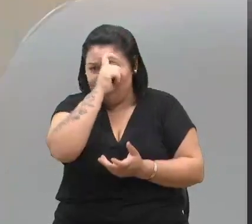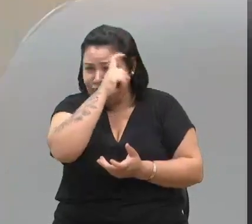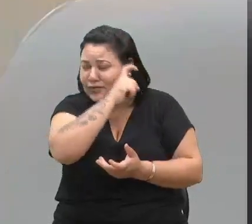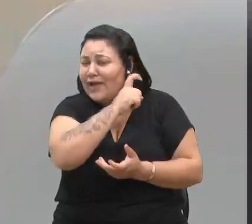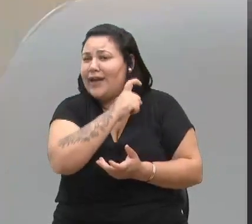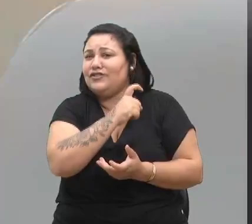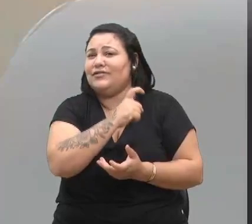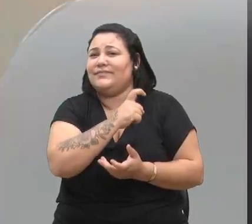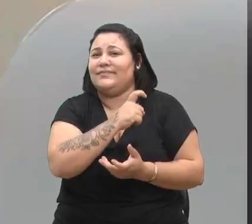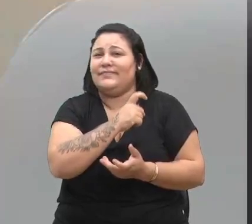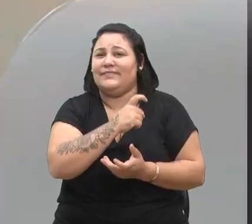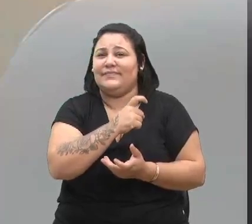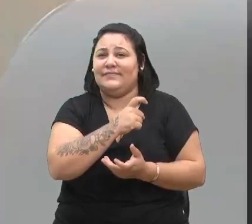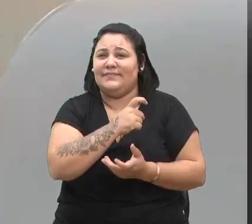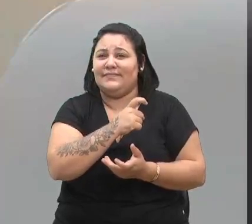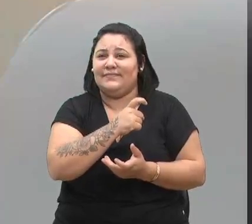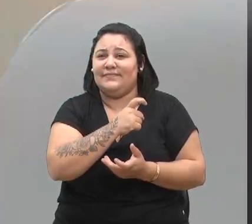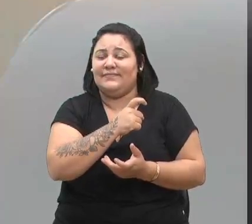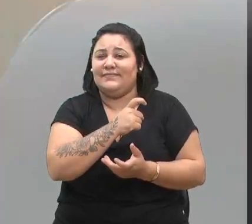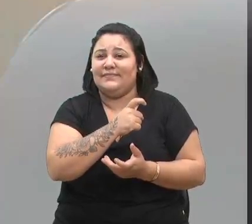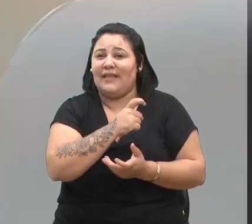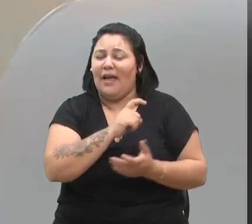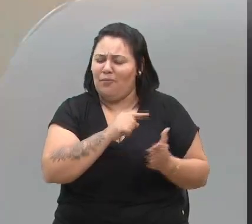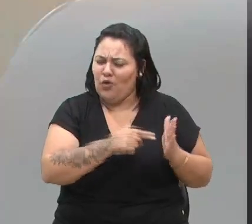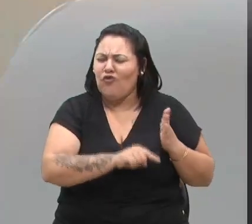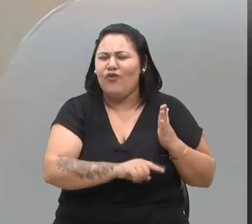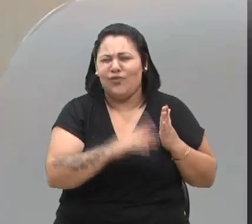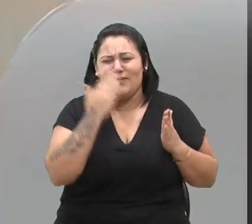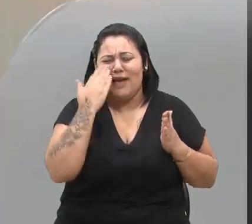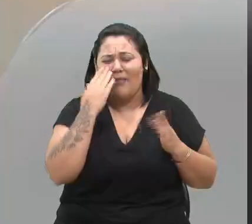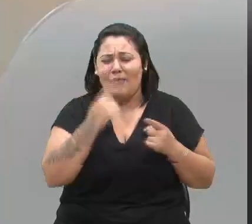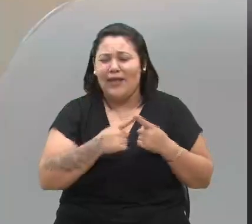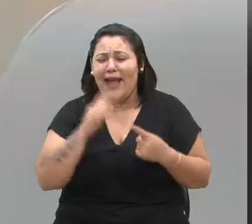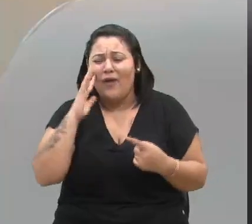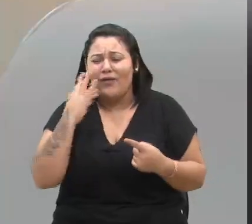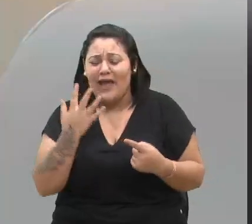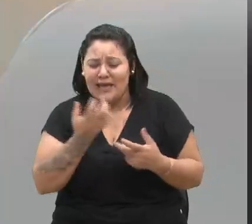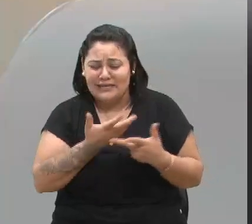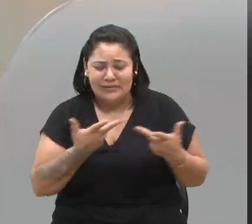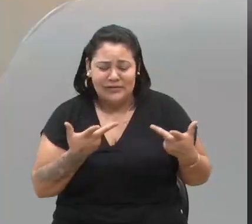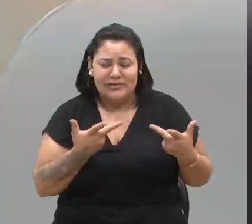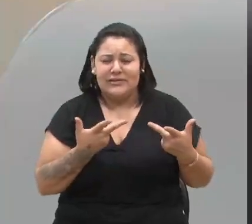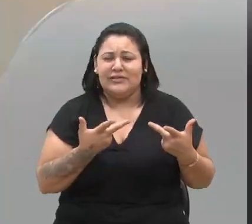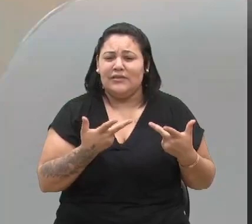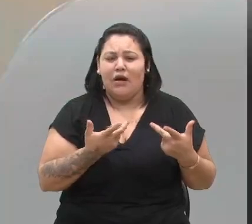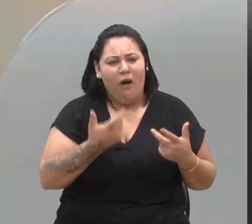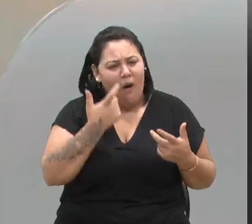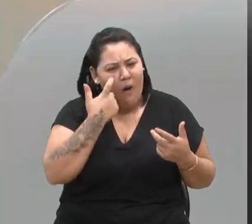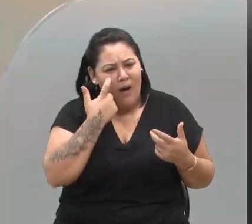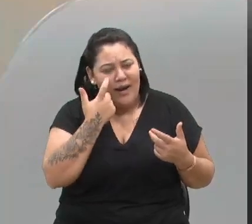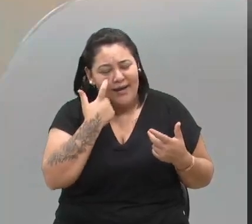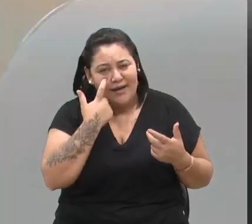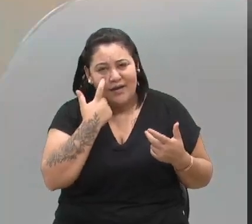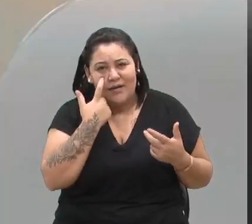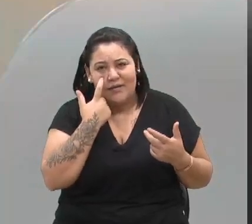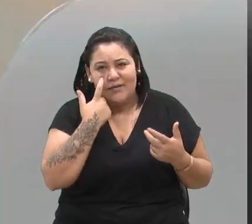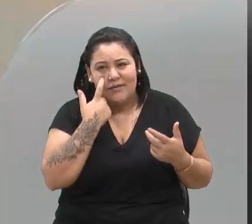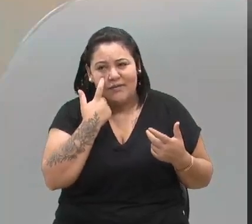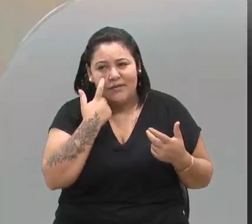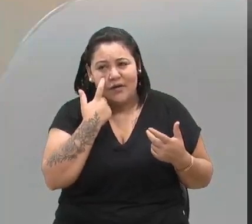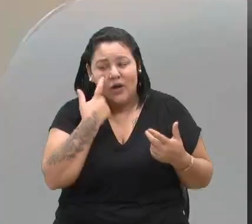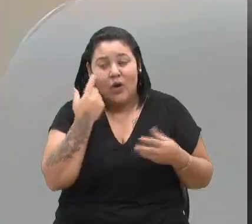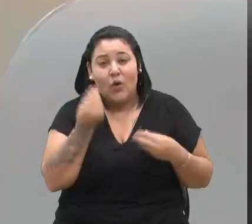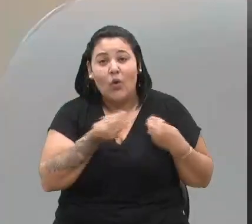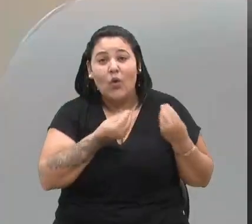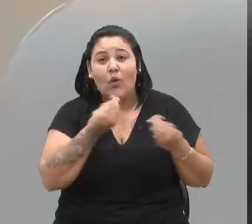às vezes, dos extremos. Quando acontece isso, olha o quanto gerou e tem gerado